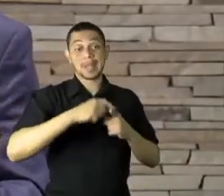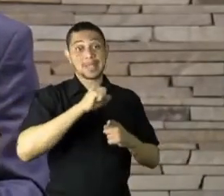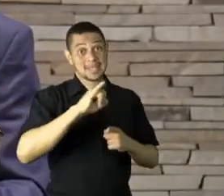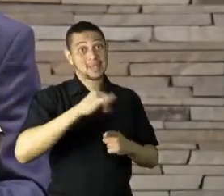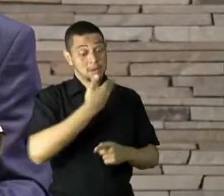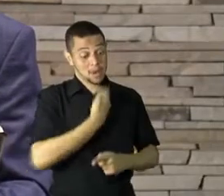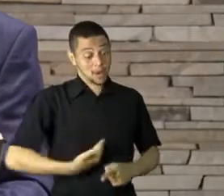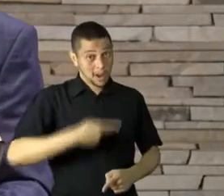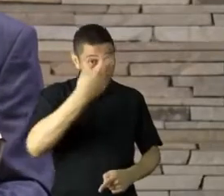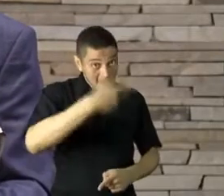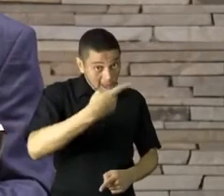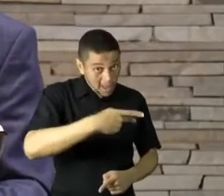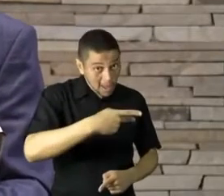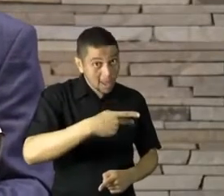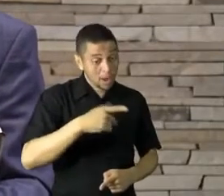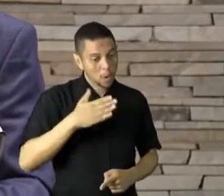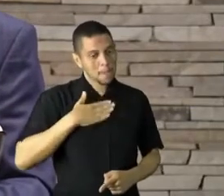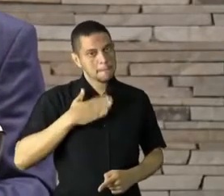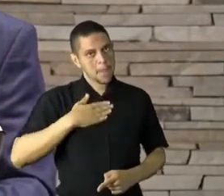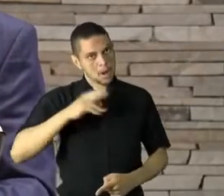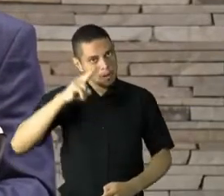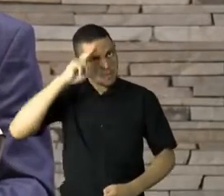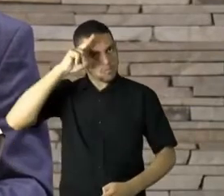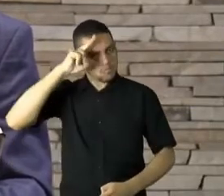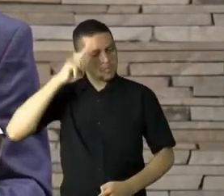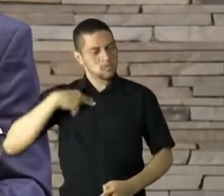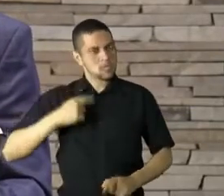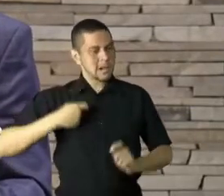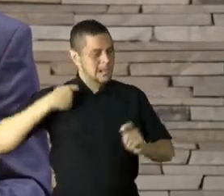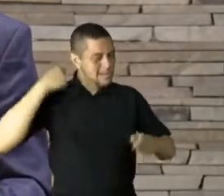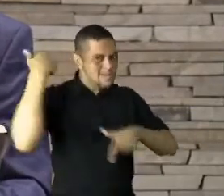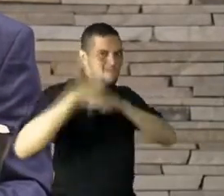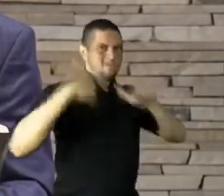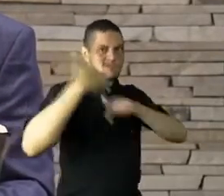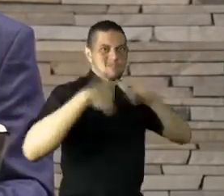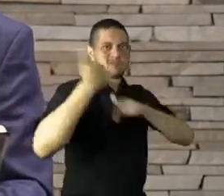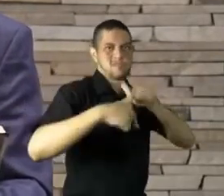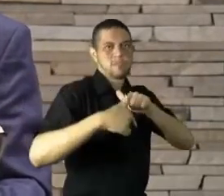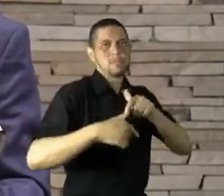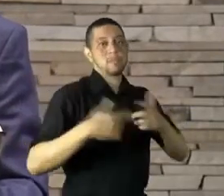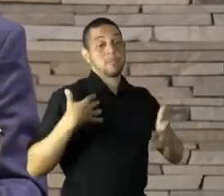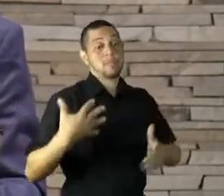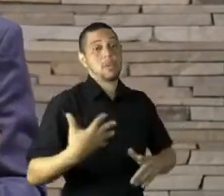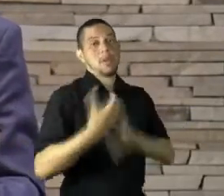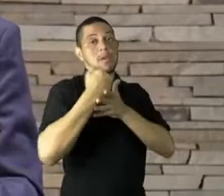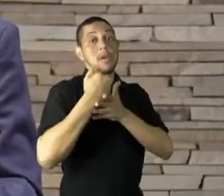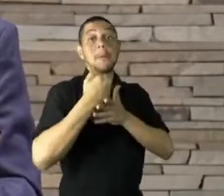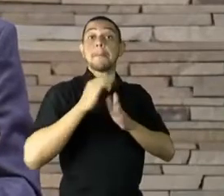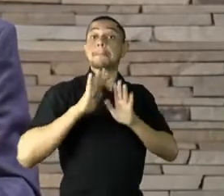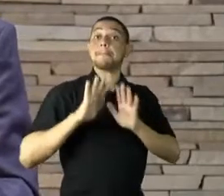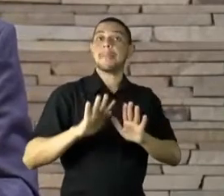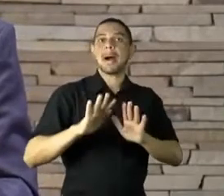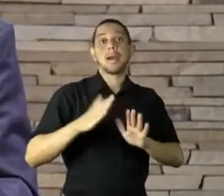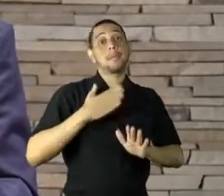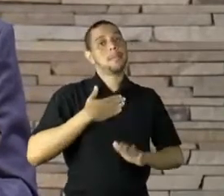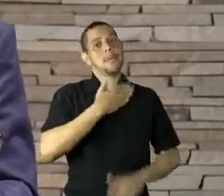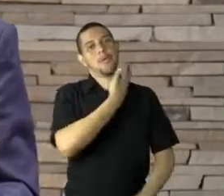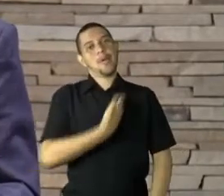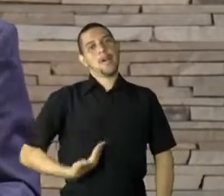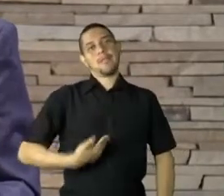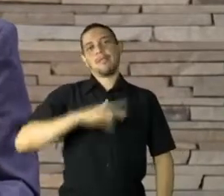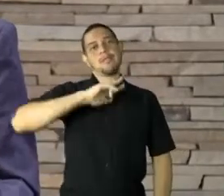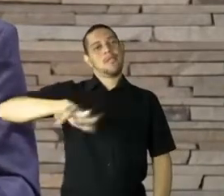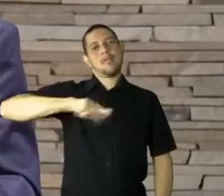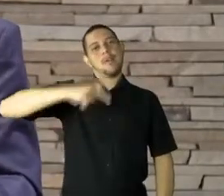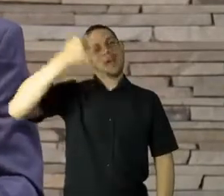os meus ministros empenhar iam por mim para que não fosse eu entregue aos judeus mas agora o meu reino não é